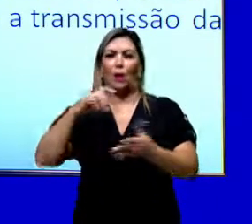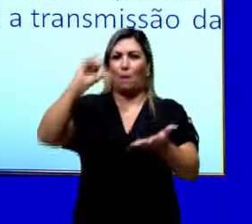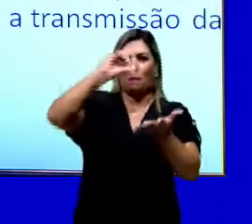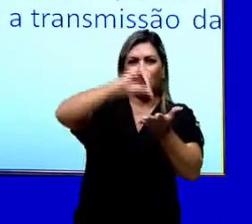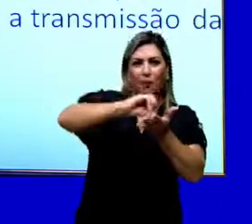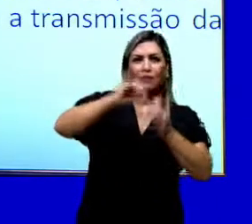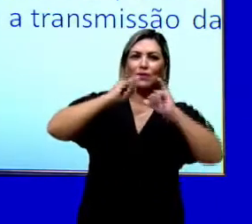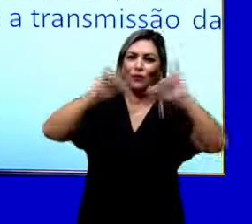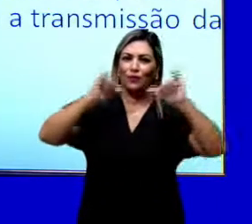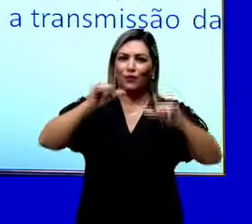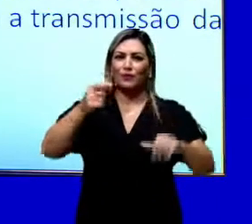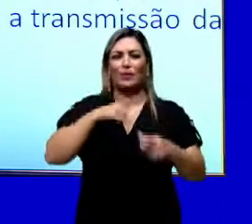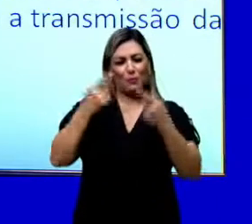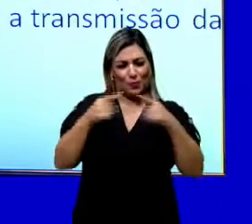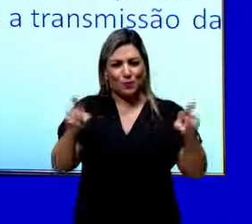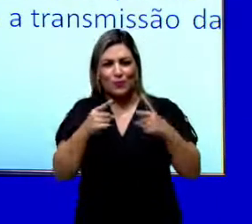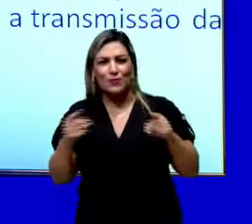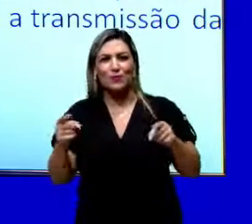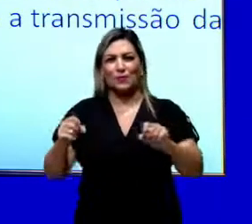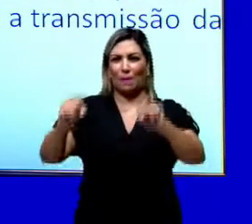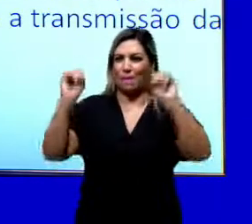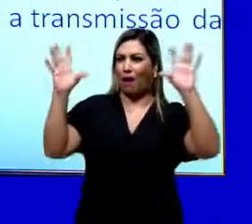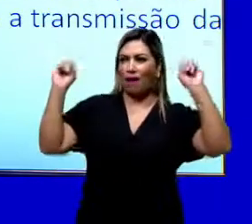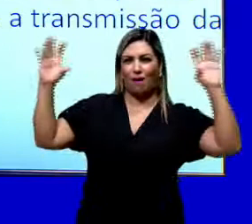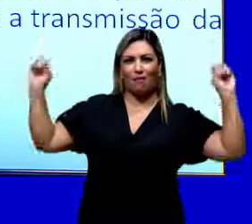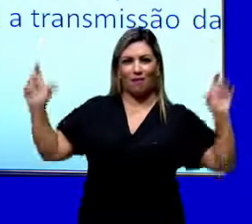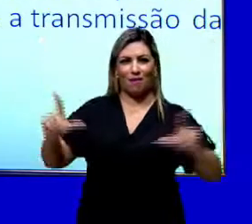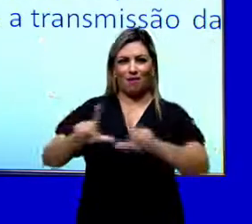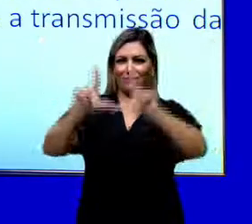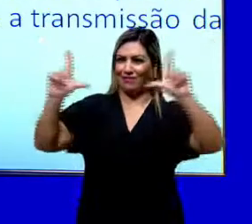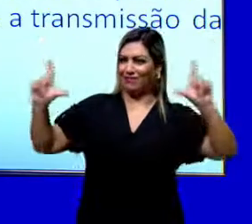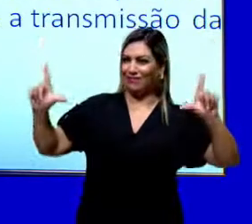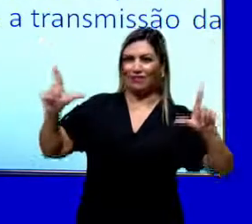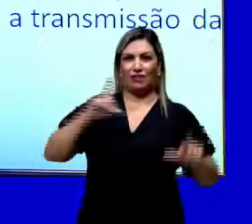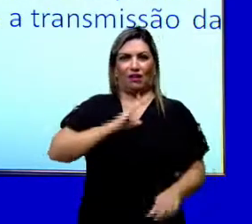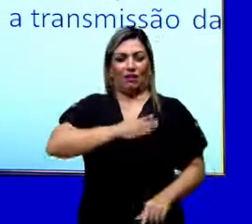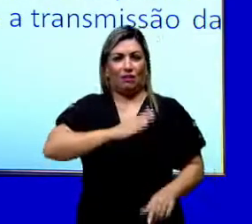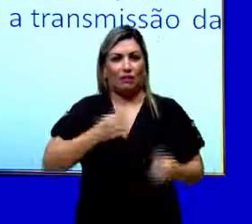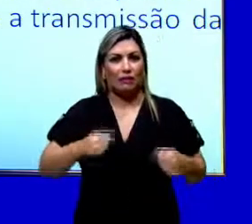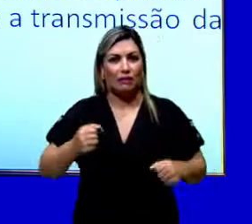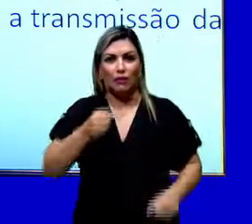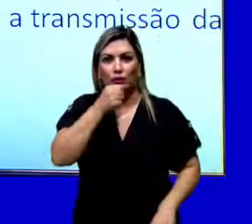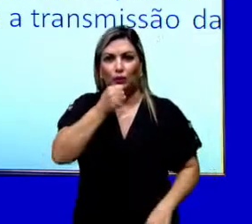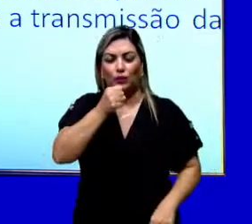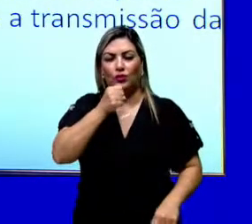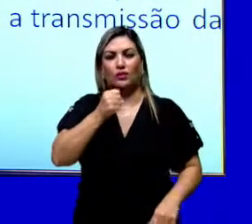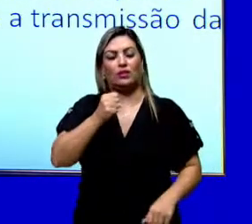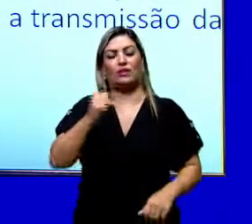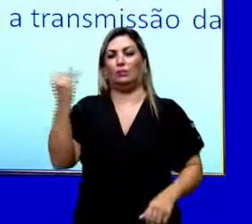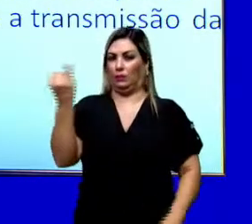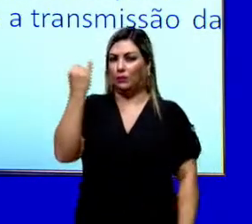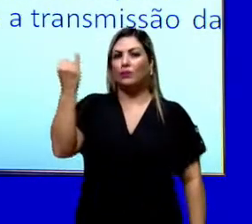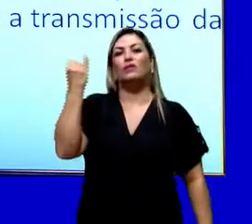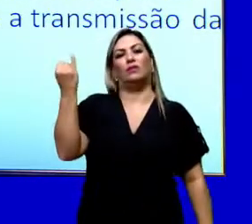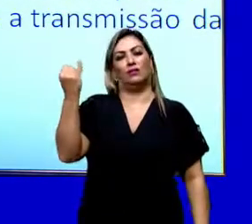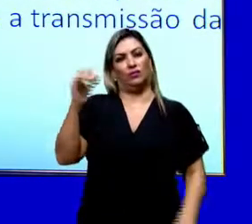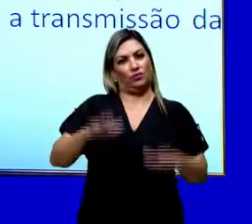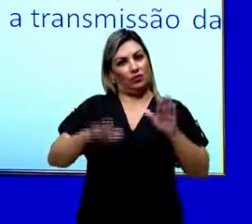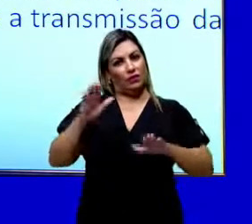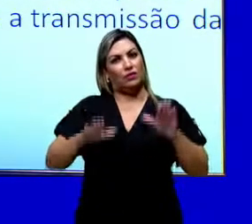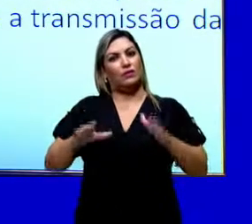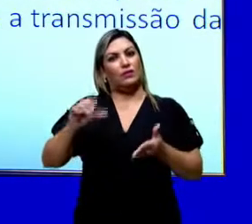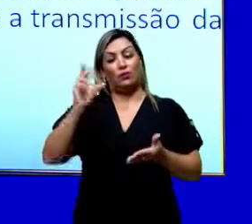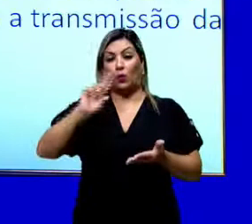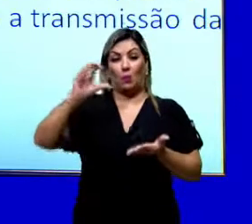vem aquela musiquinha aquelas coisinhas supitando ali na tela fica todo mundo já com Coração Gelado que é uma notícia extraordinária que